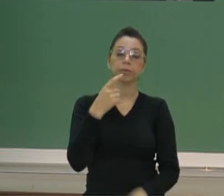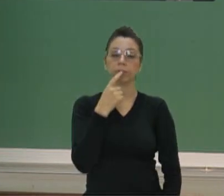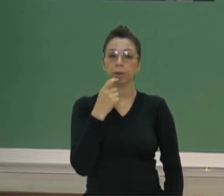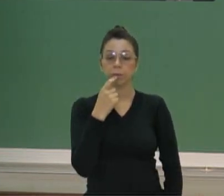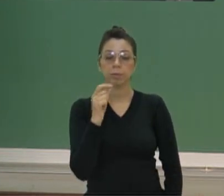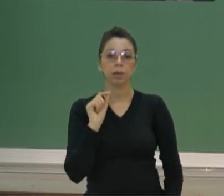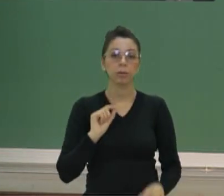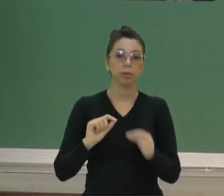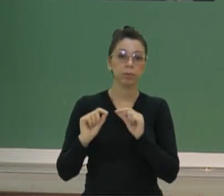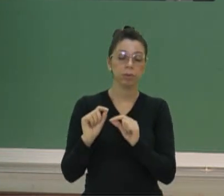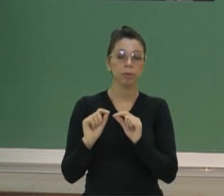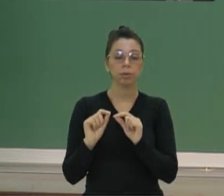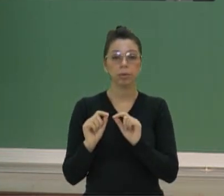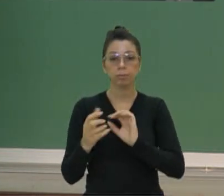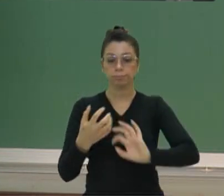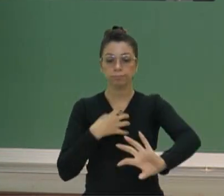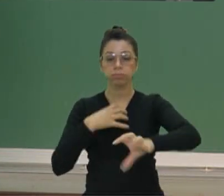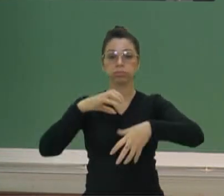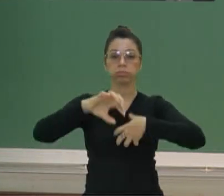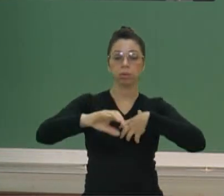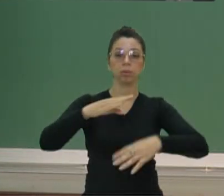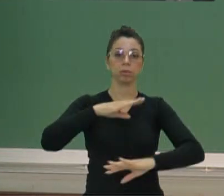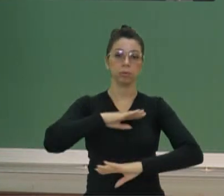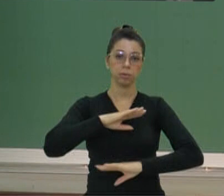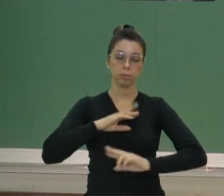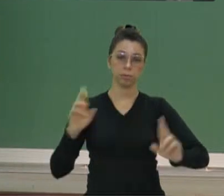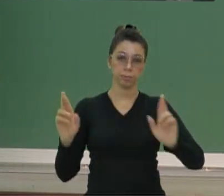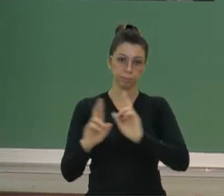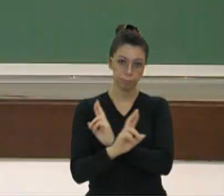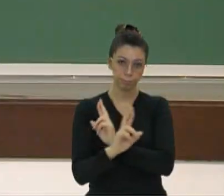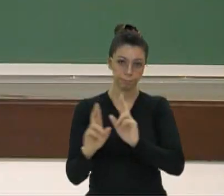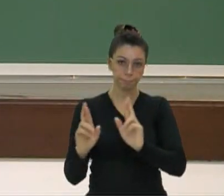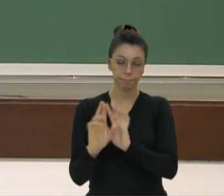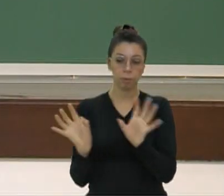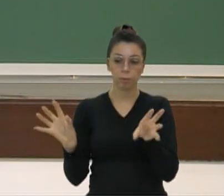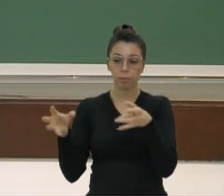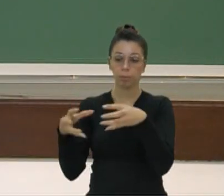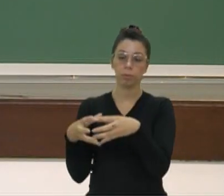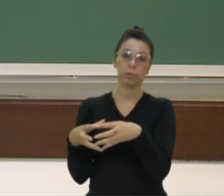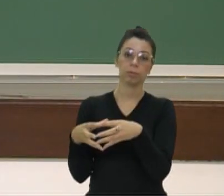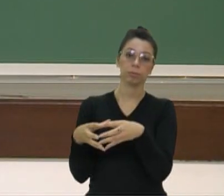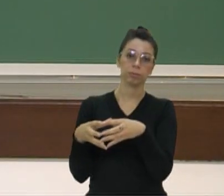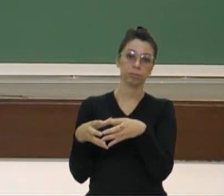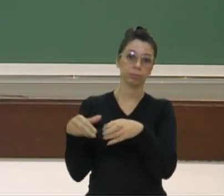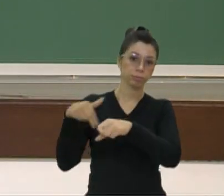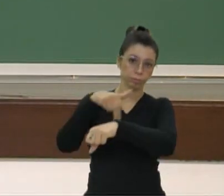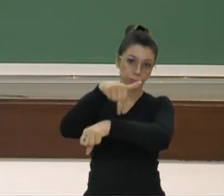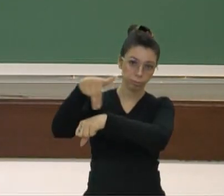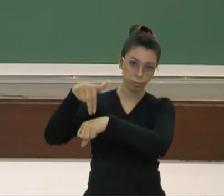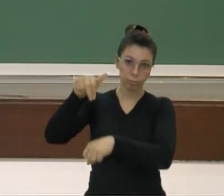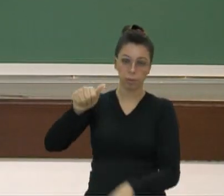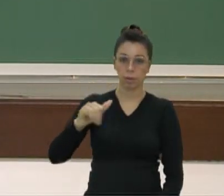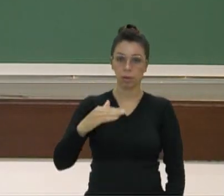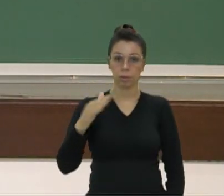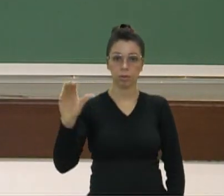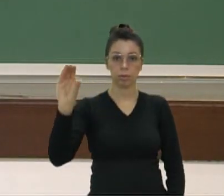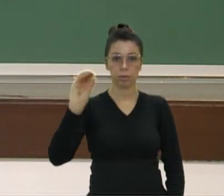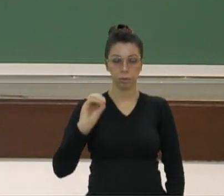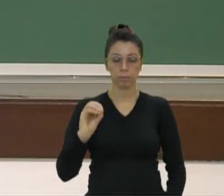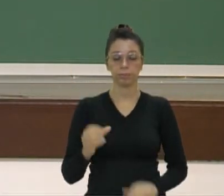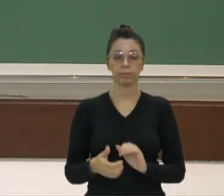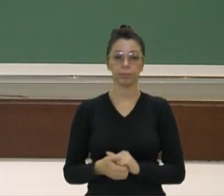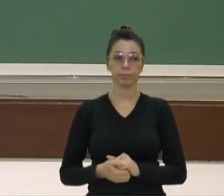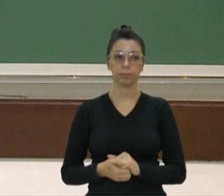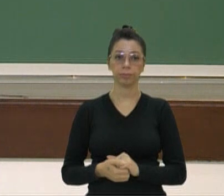um pouquinho mais solidária da situação ligada ao coletivo de nação, ok?